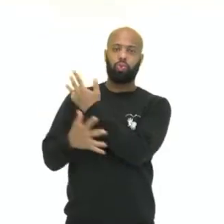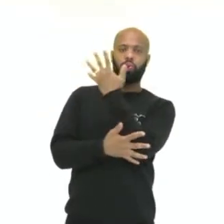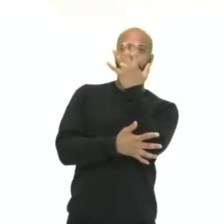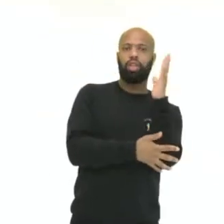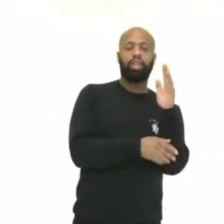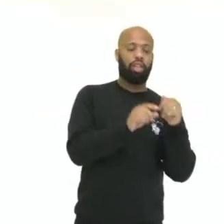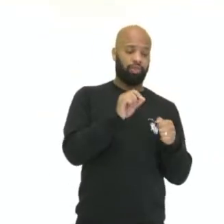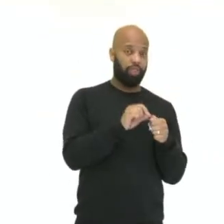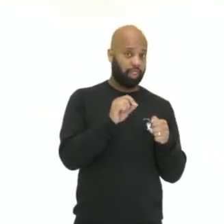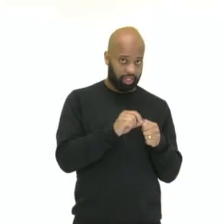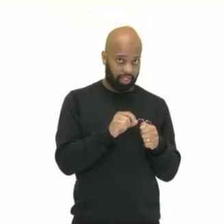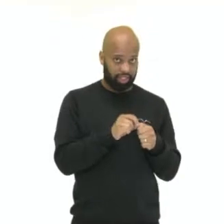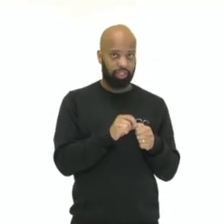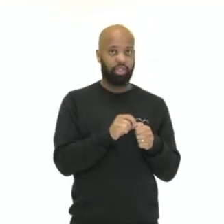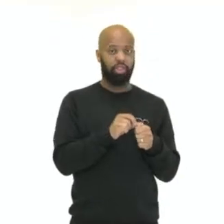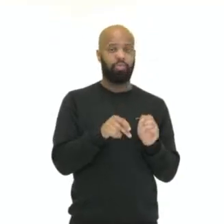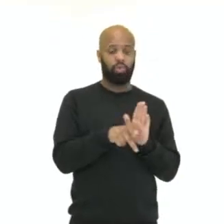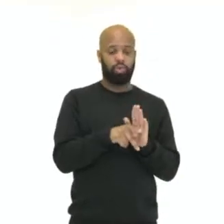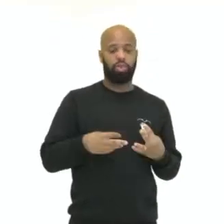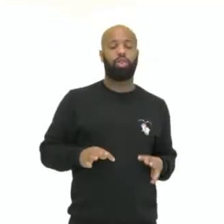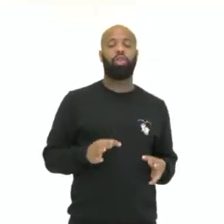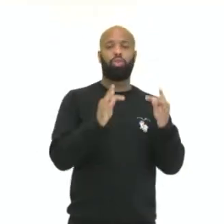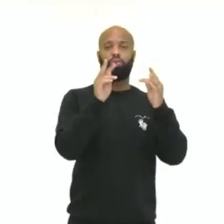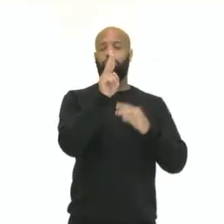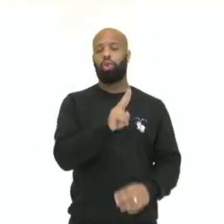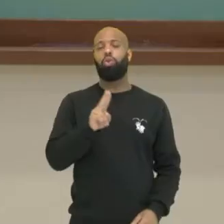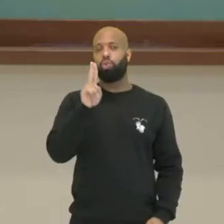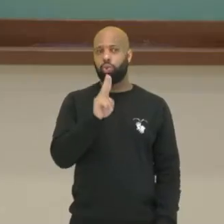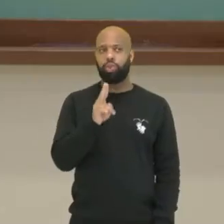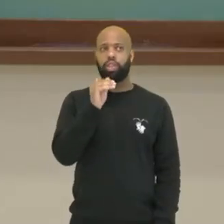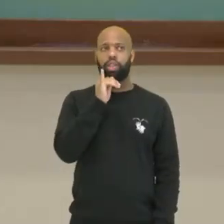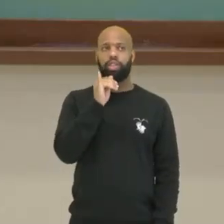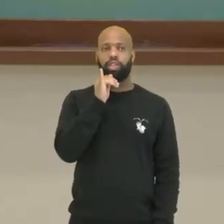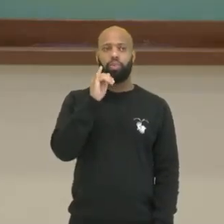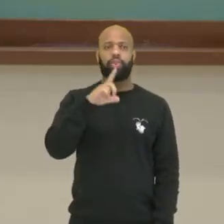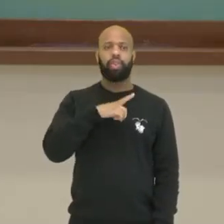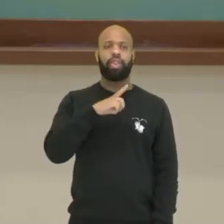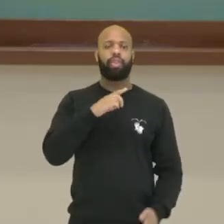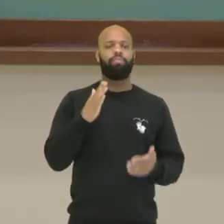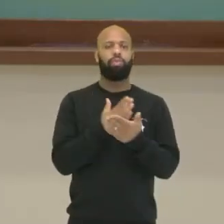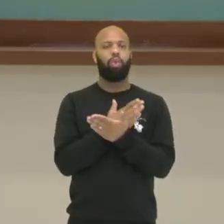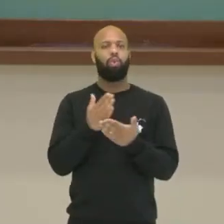e objetos, de ações e movimentos.